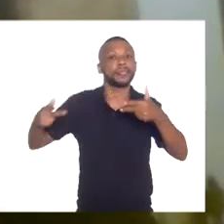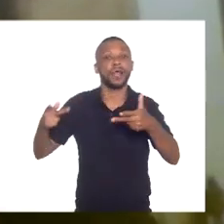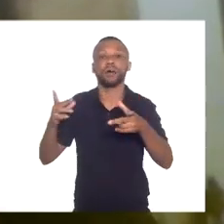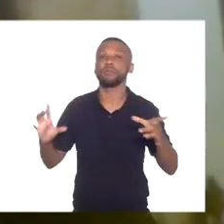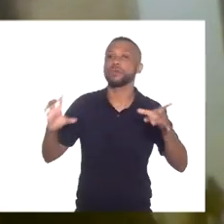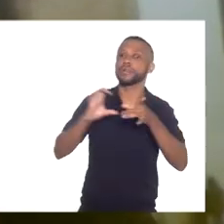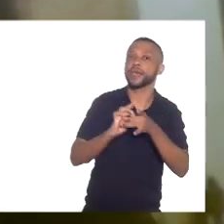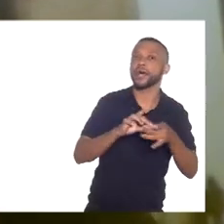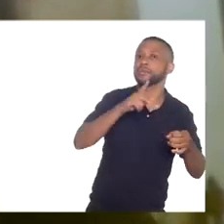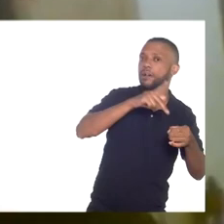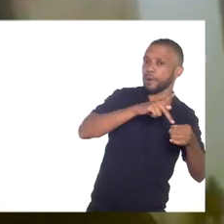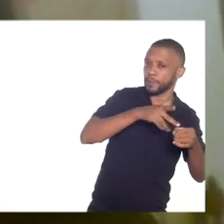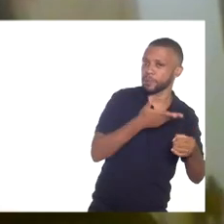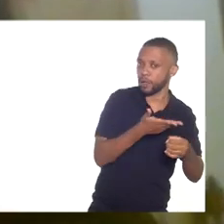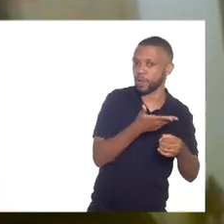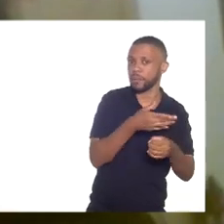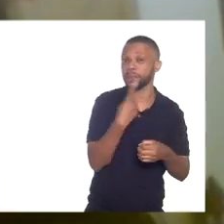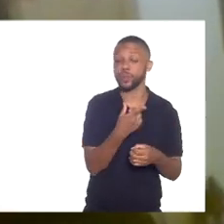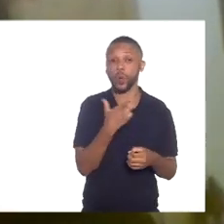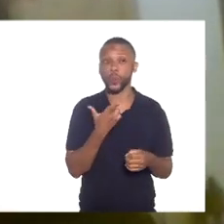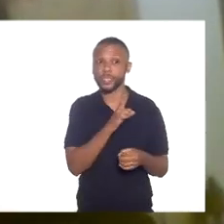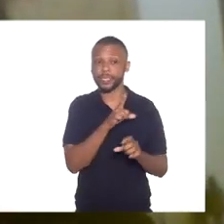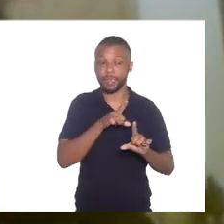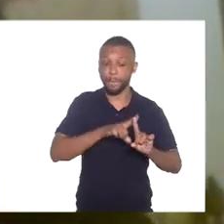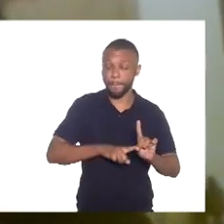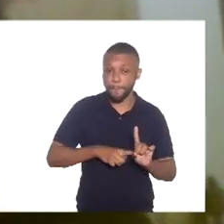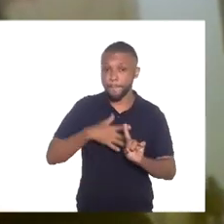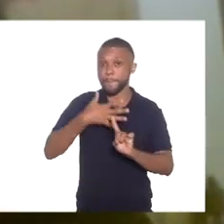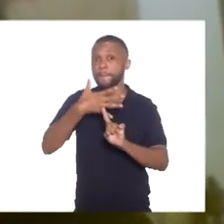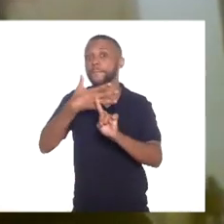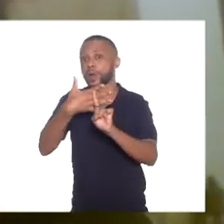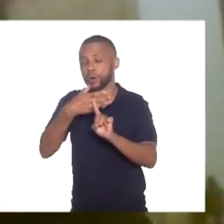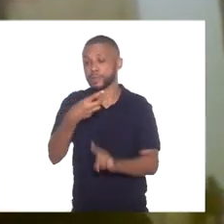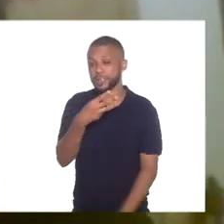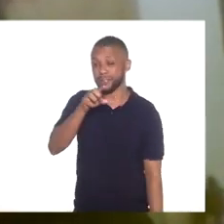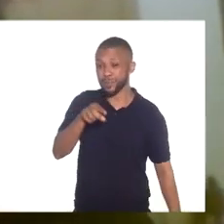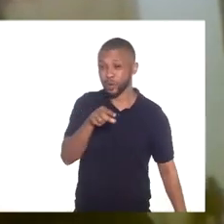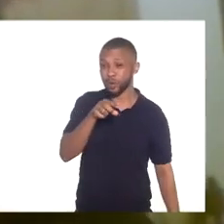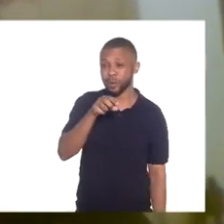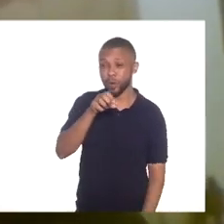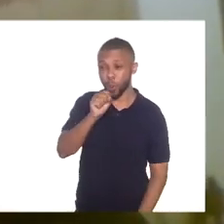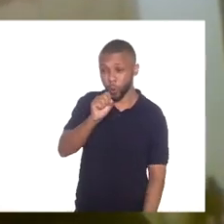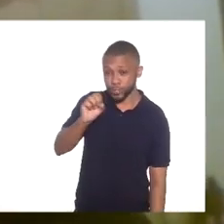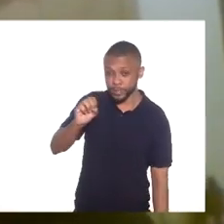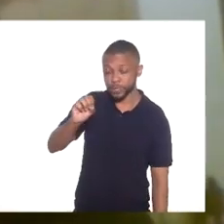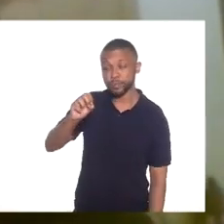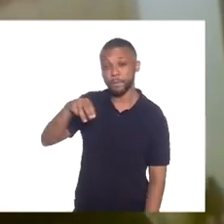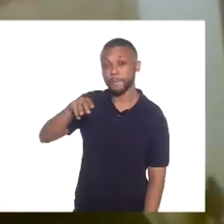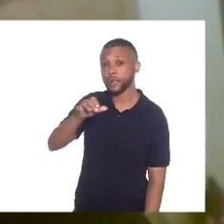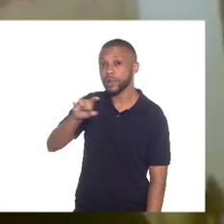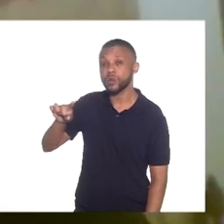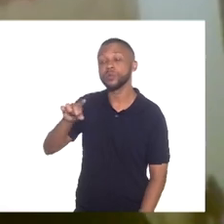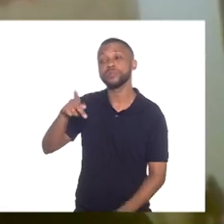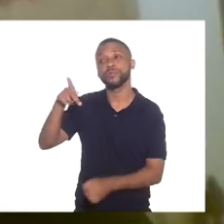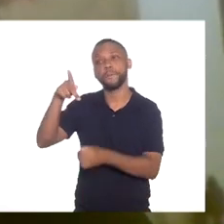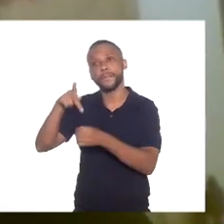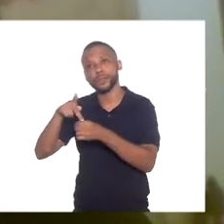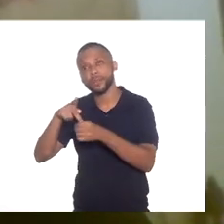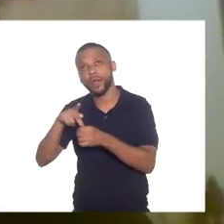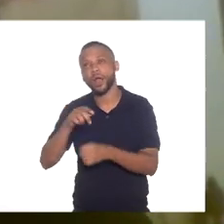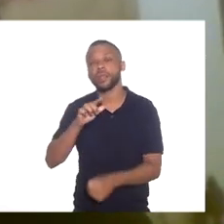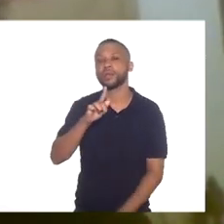3 milhões de petróleo e 3 milhões e 800 de petróleo e gás para os 3,5